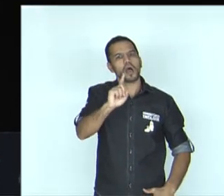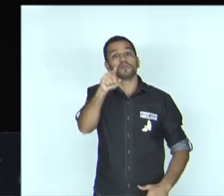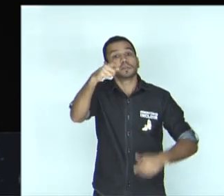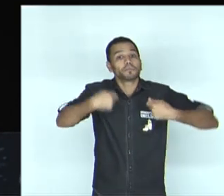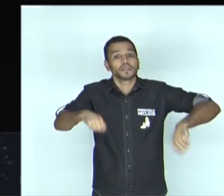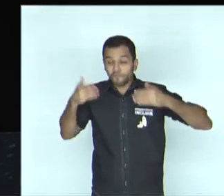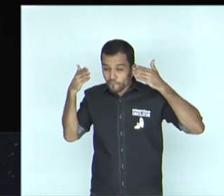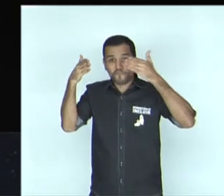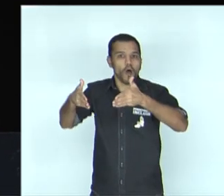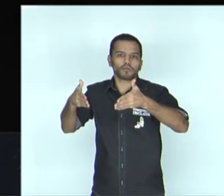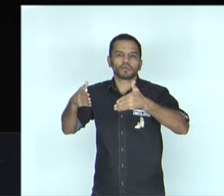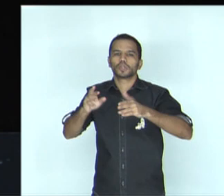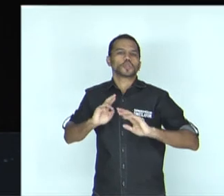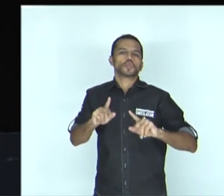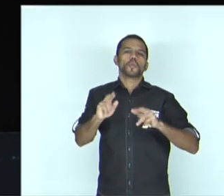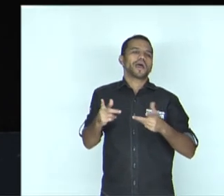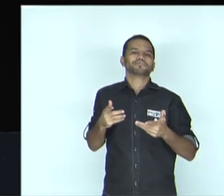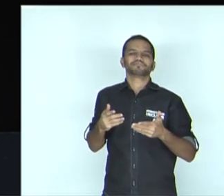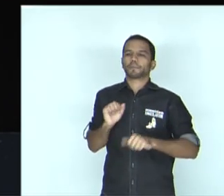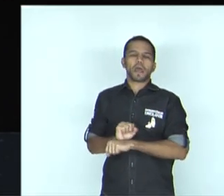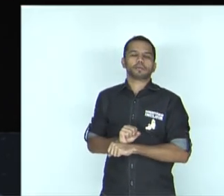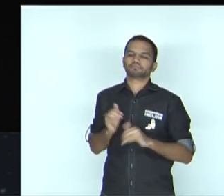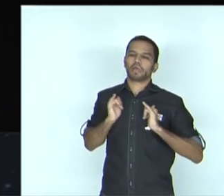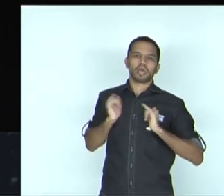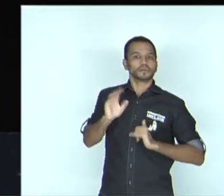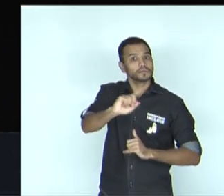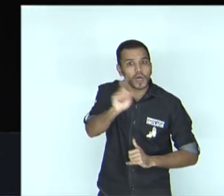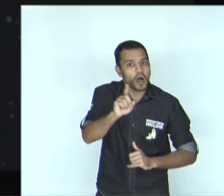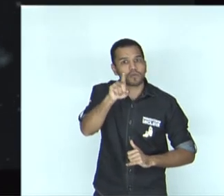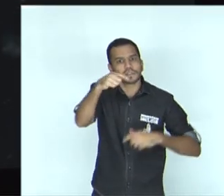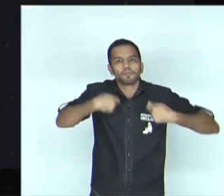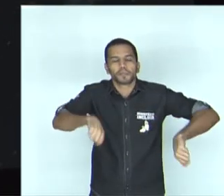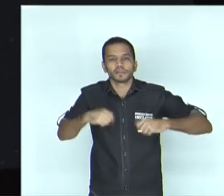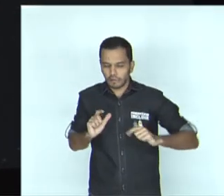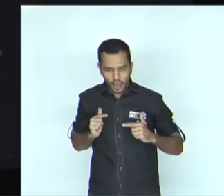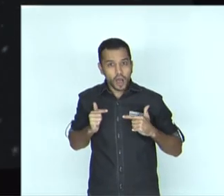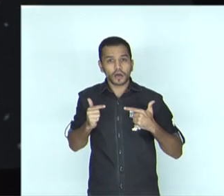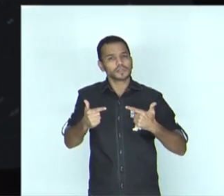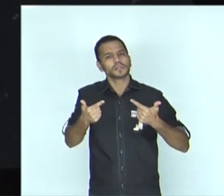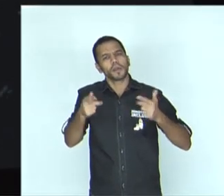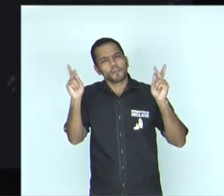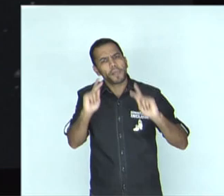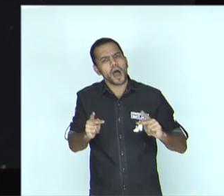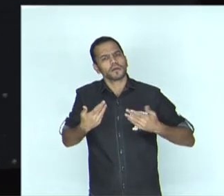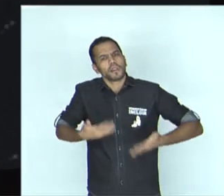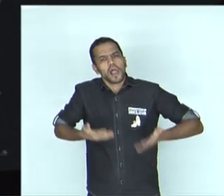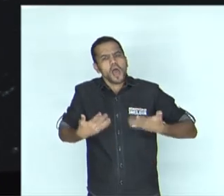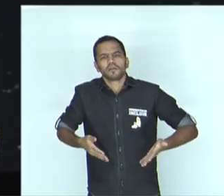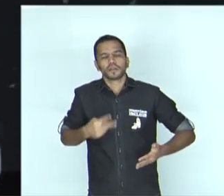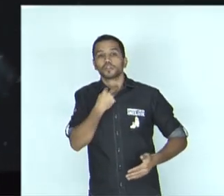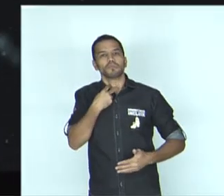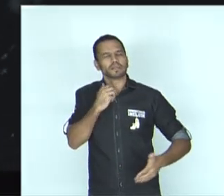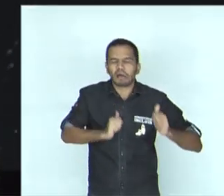de fazer, é não fazer ansioso. Não é parar de lutar, é não lutar ansioso, que aí luta